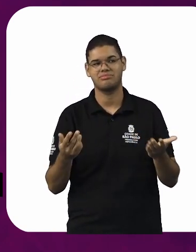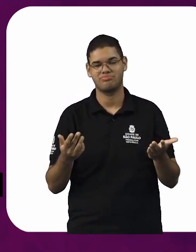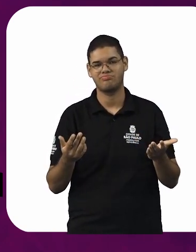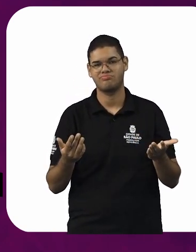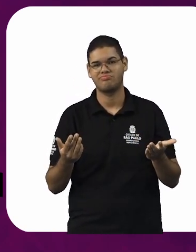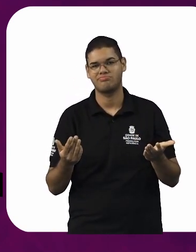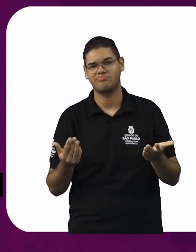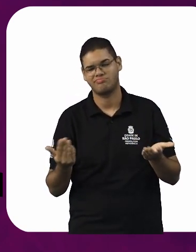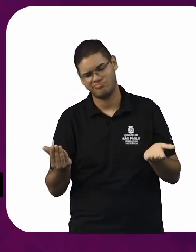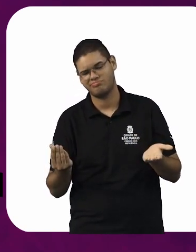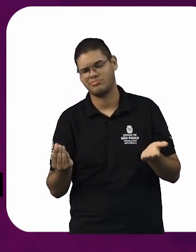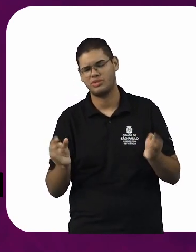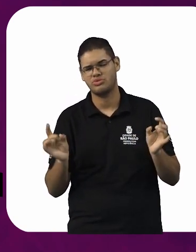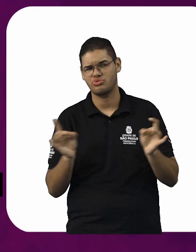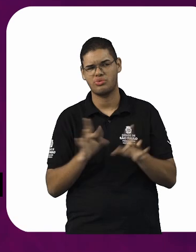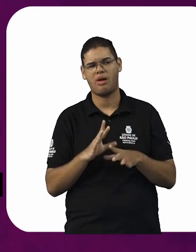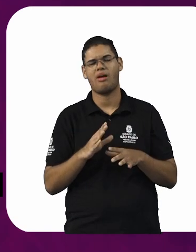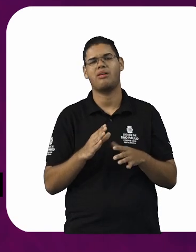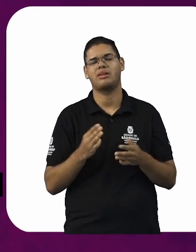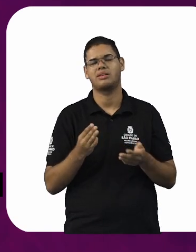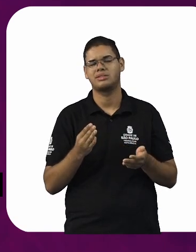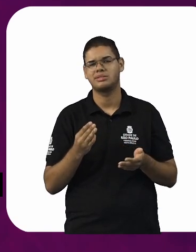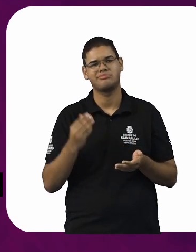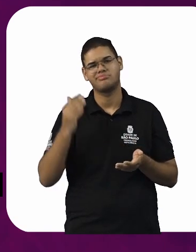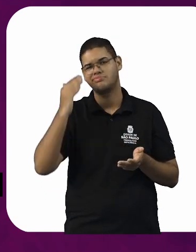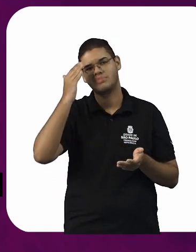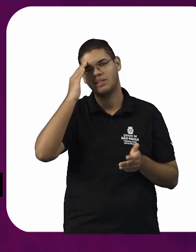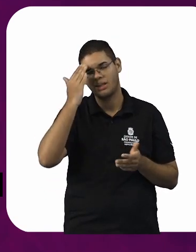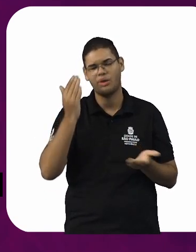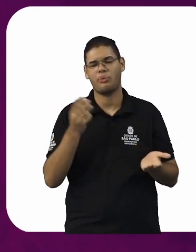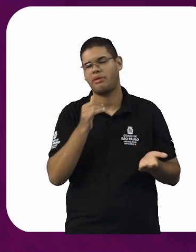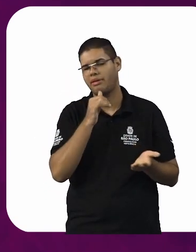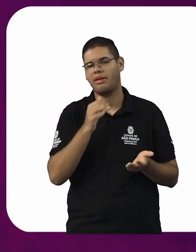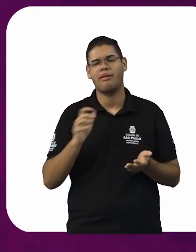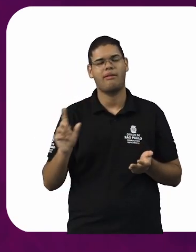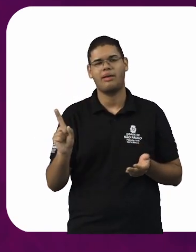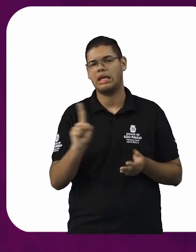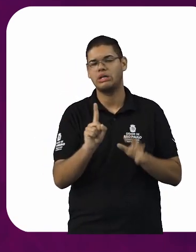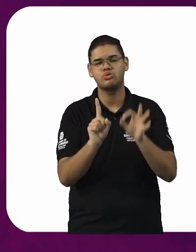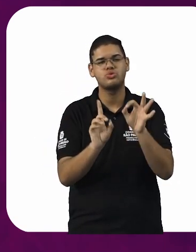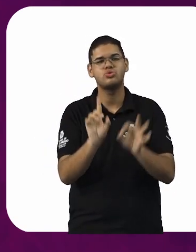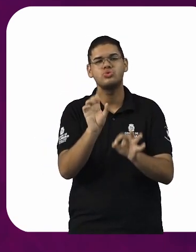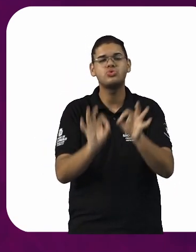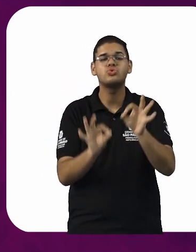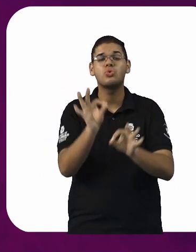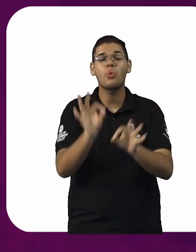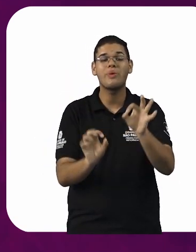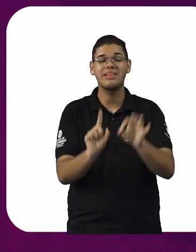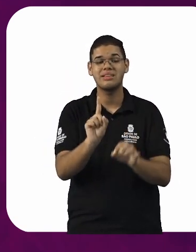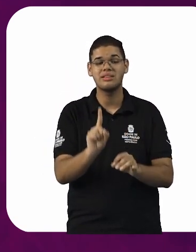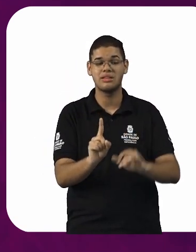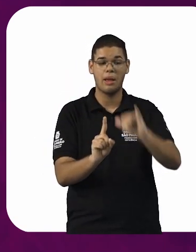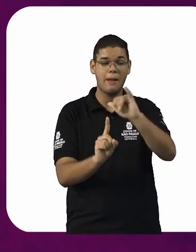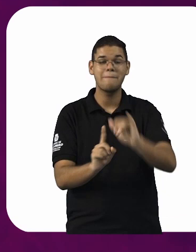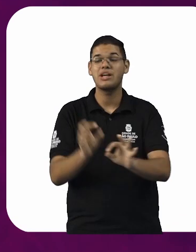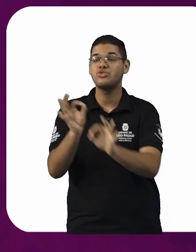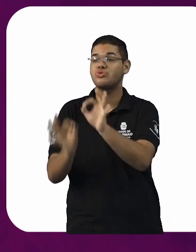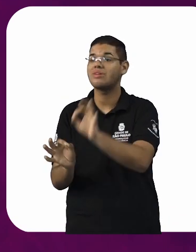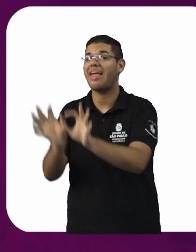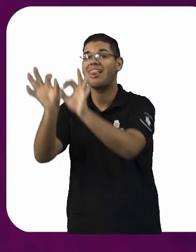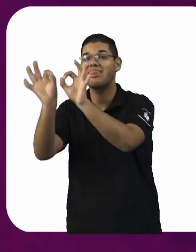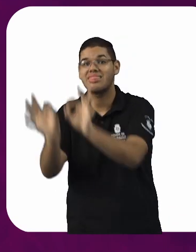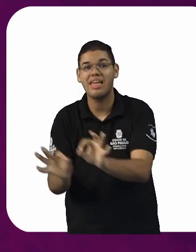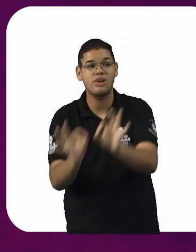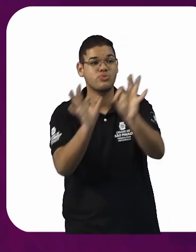primeiro momento, juízos especializados em direito antidiscriminatório, para minorias em geral. E aí você cria as varas